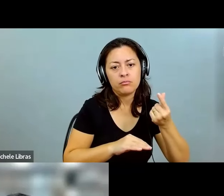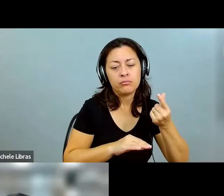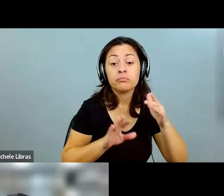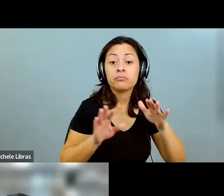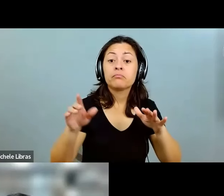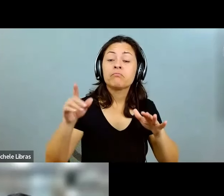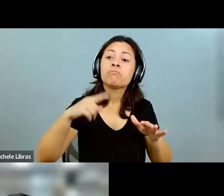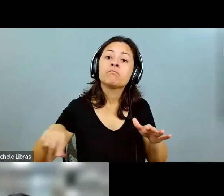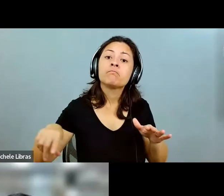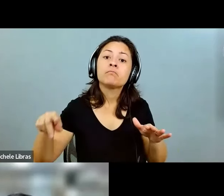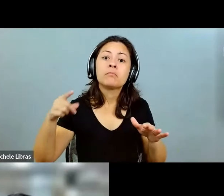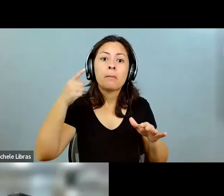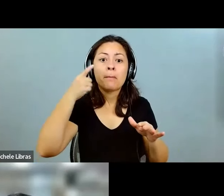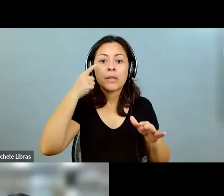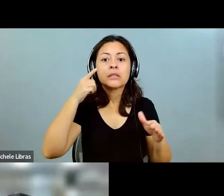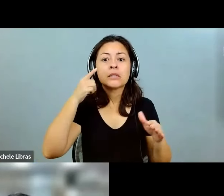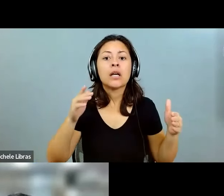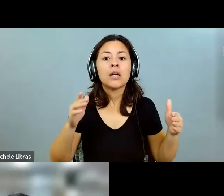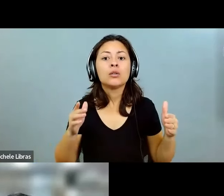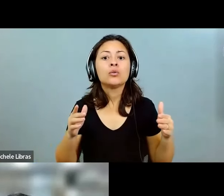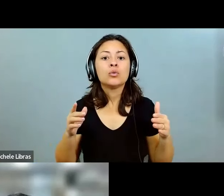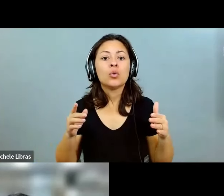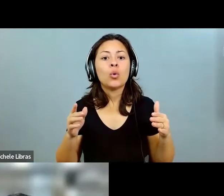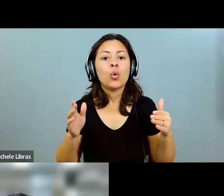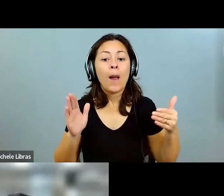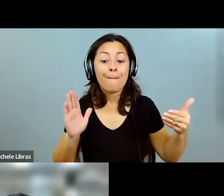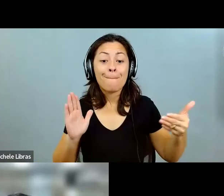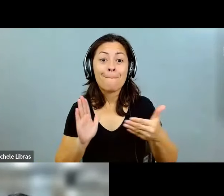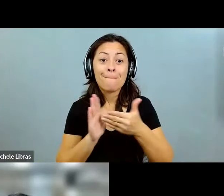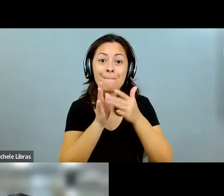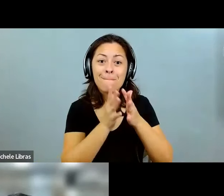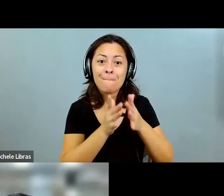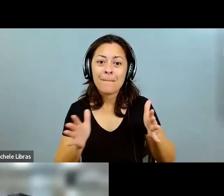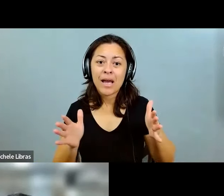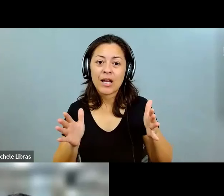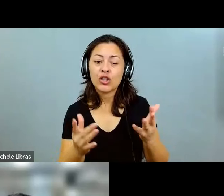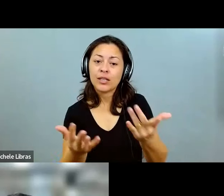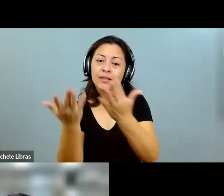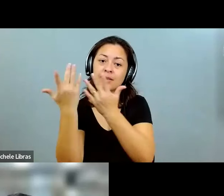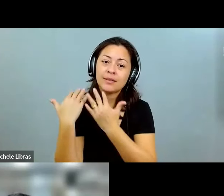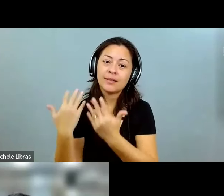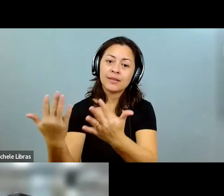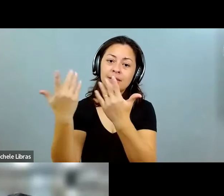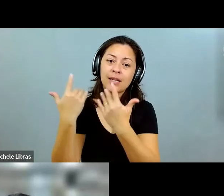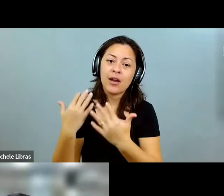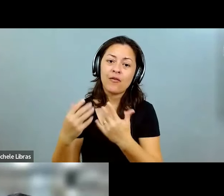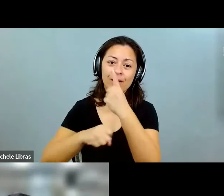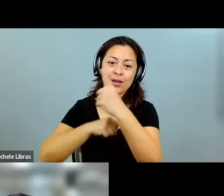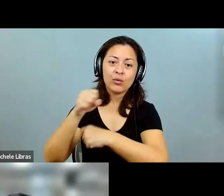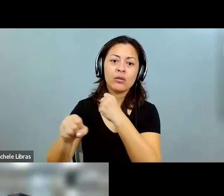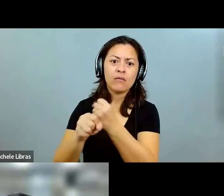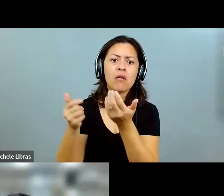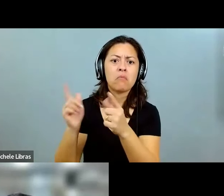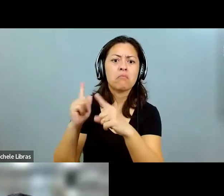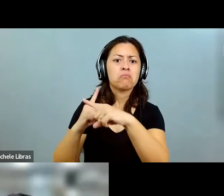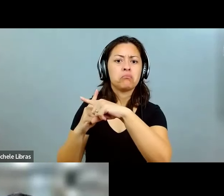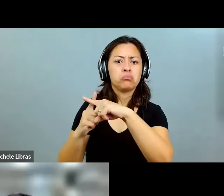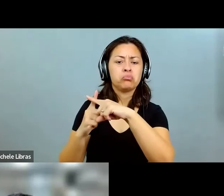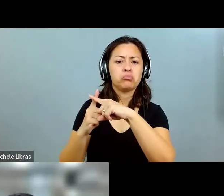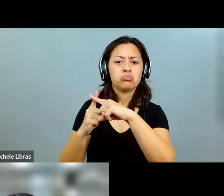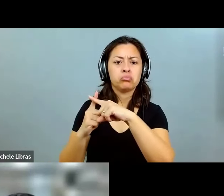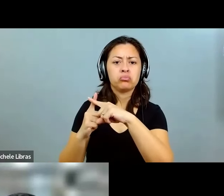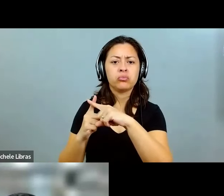As Margens vem para patamares históricos na safra 24 25 né Eh obviamente